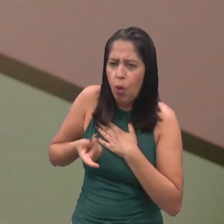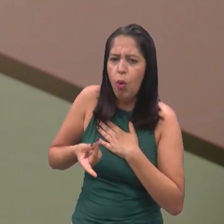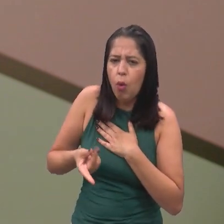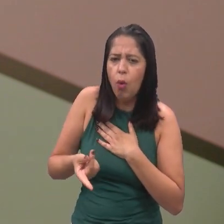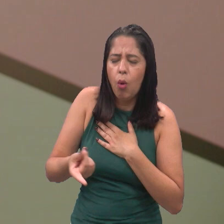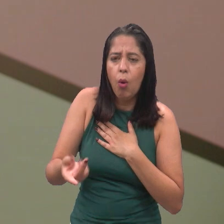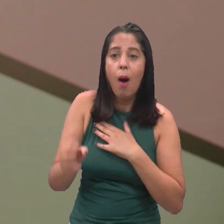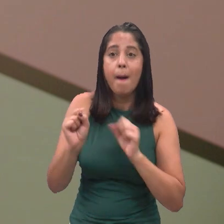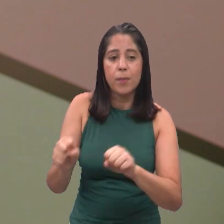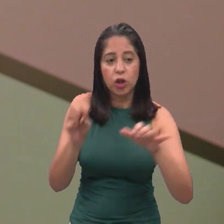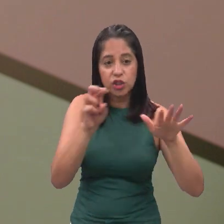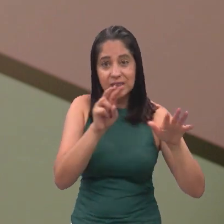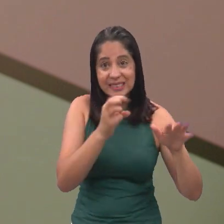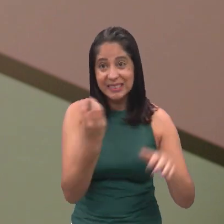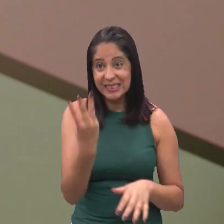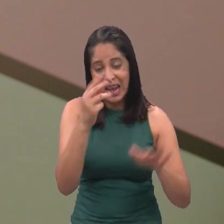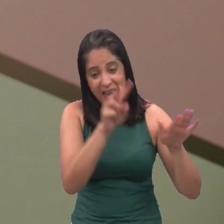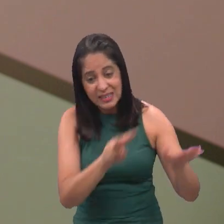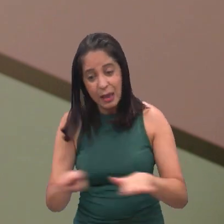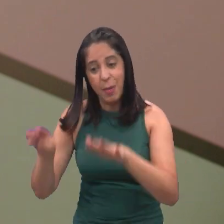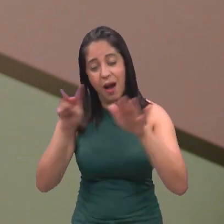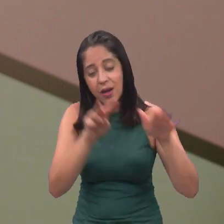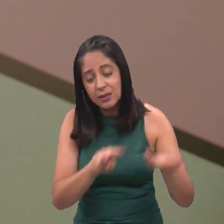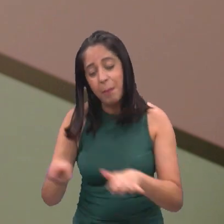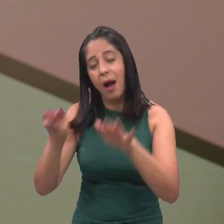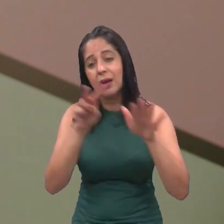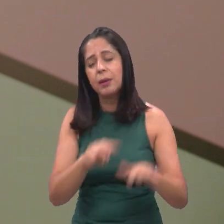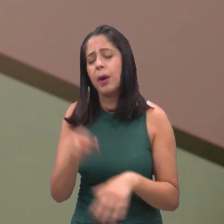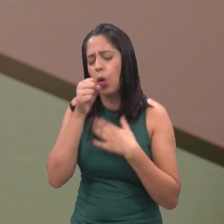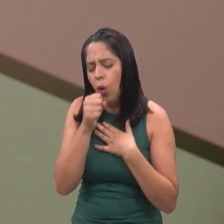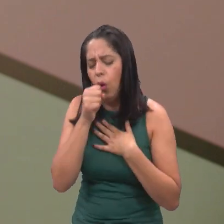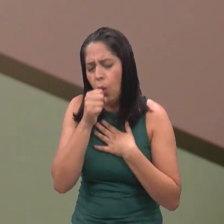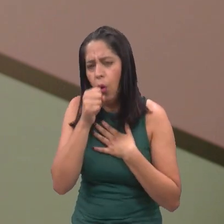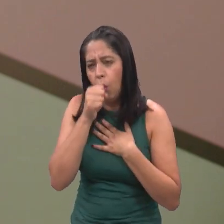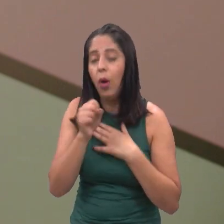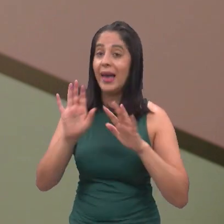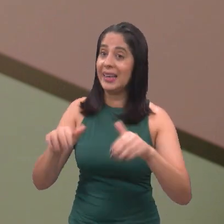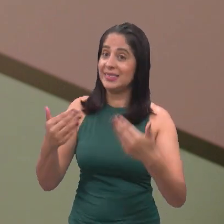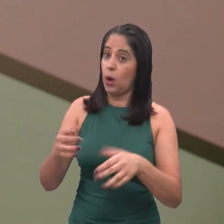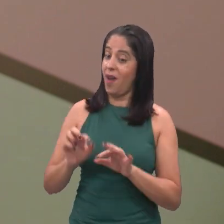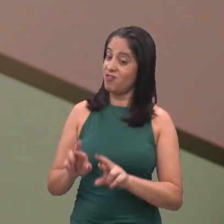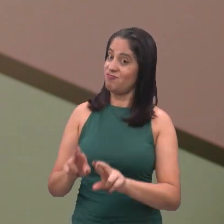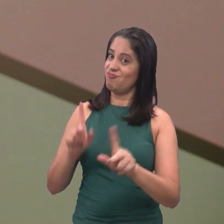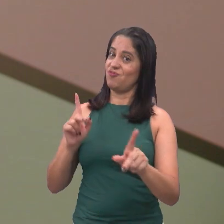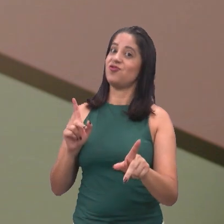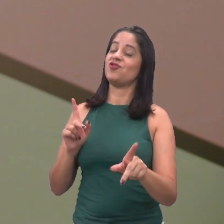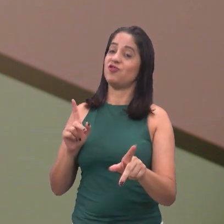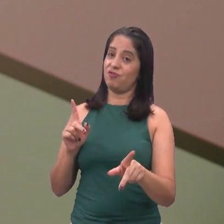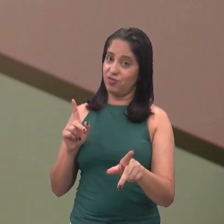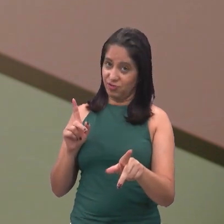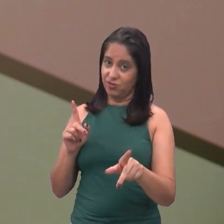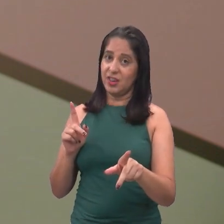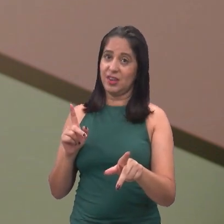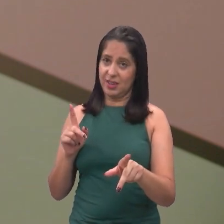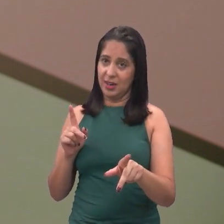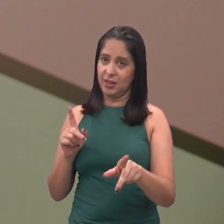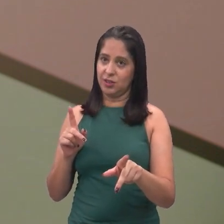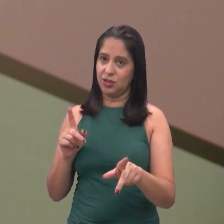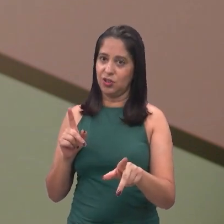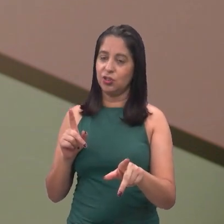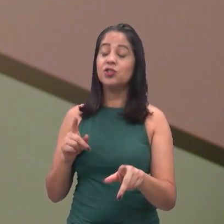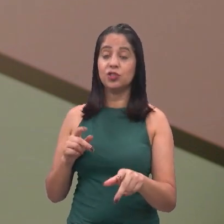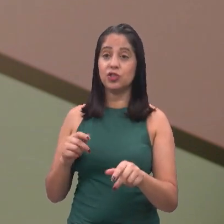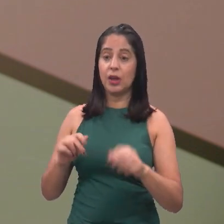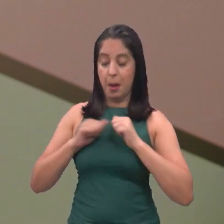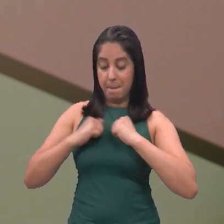3 semanas, 4 semanas. Então, é diferente um pouco das outras doenças infecto-contagiosos, como a pneumonia mesmo que a gente